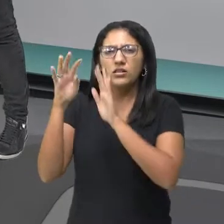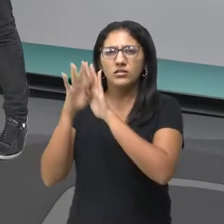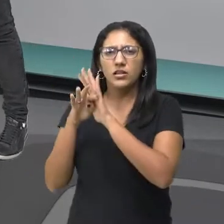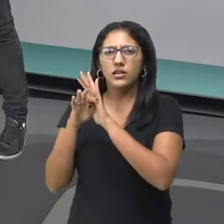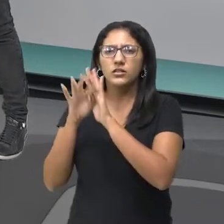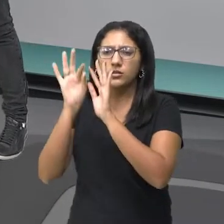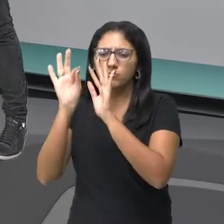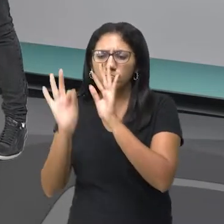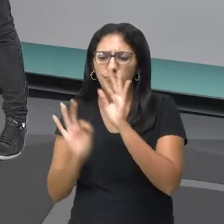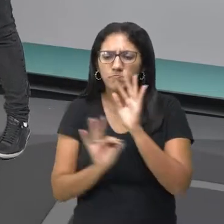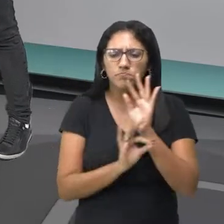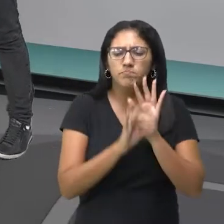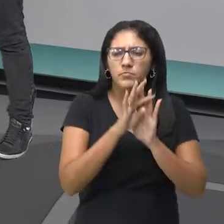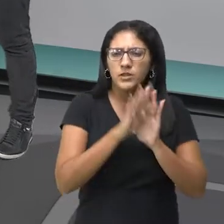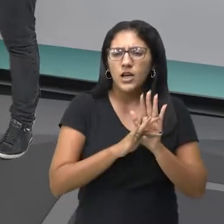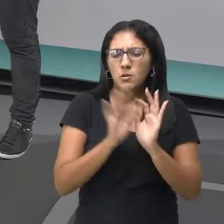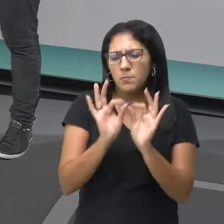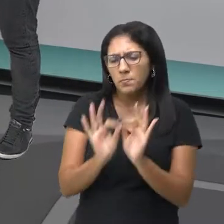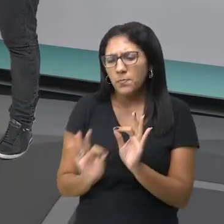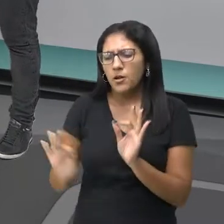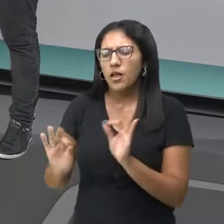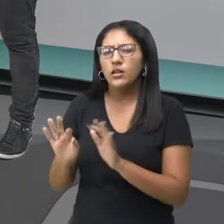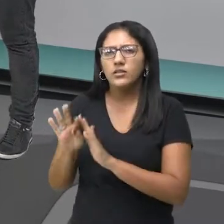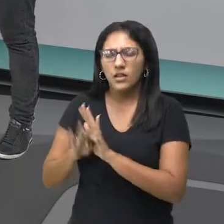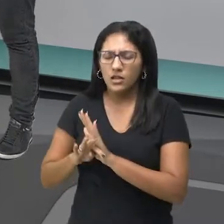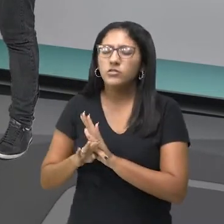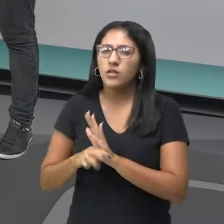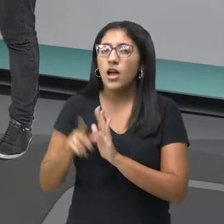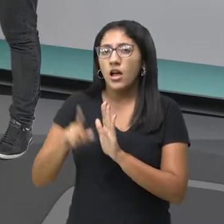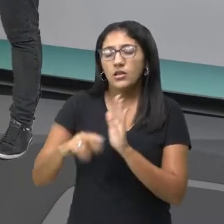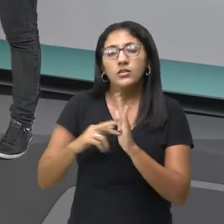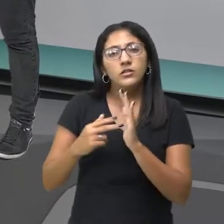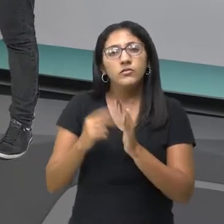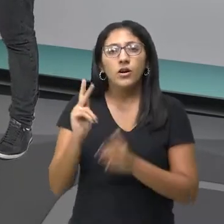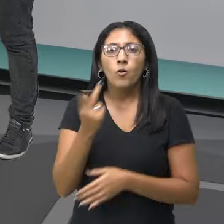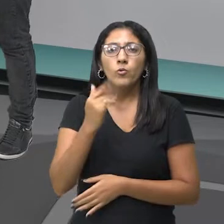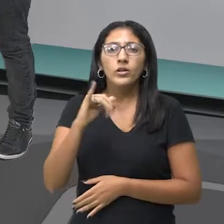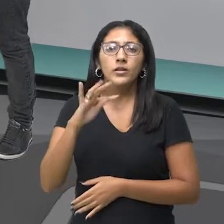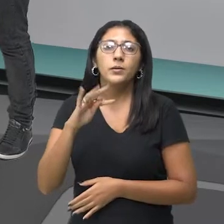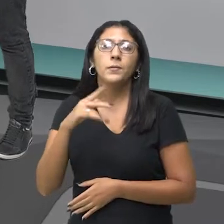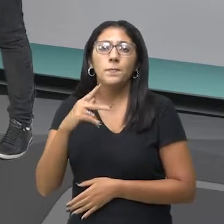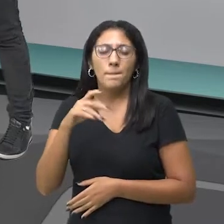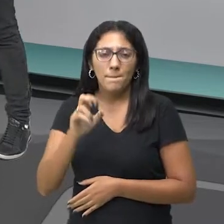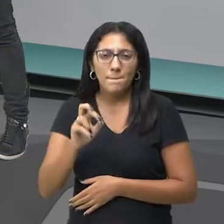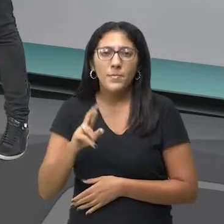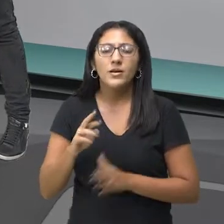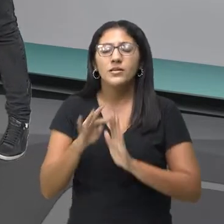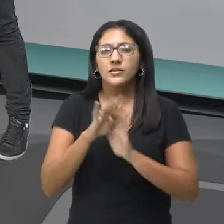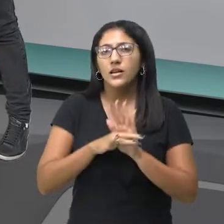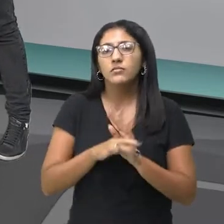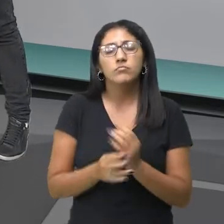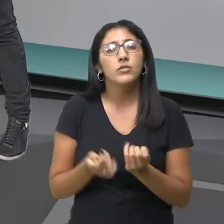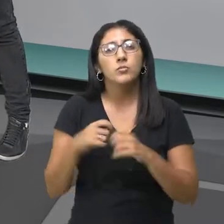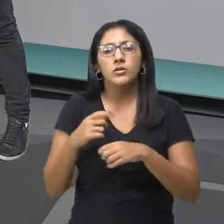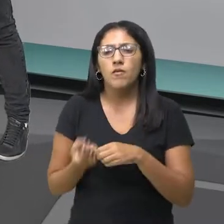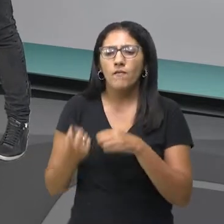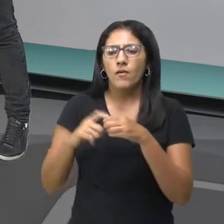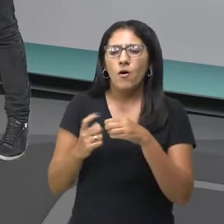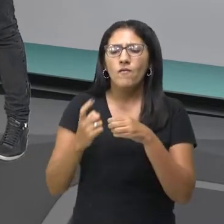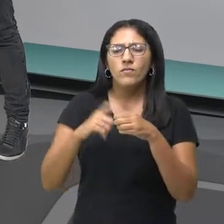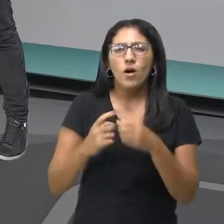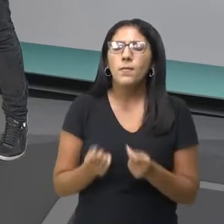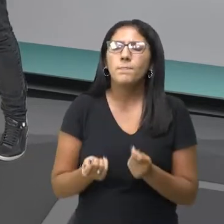fui para outro texto e vim para outro. E assim funciona o hipertexto. Se eu quiser, eu posso voltar. O meio virtual me